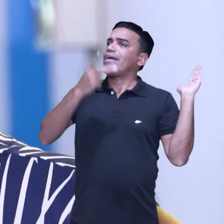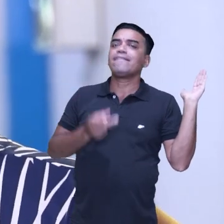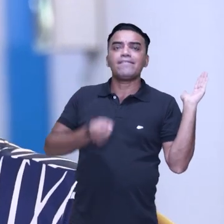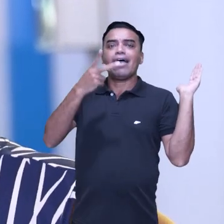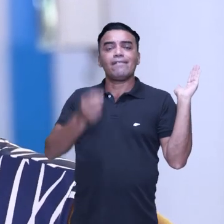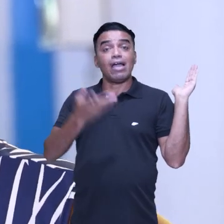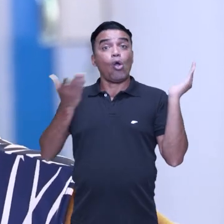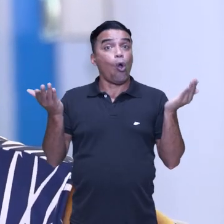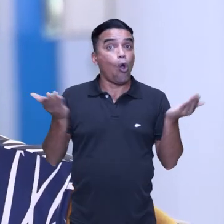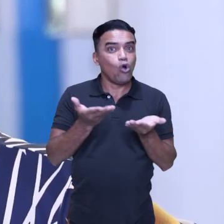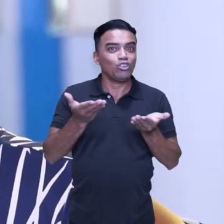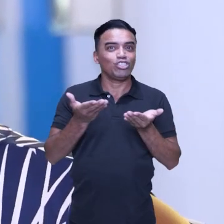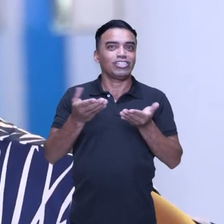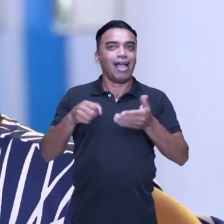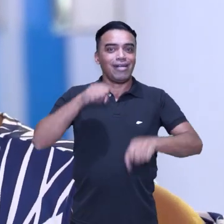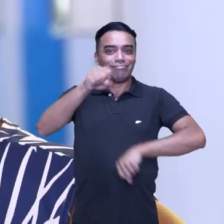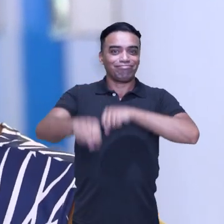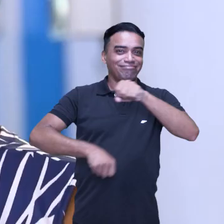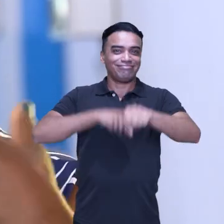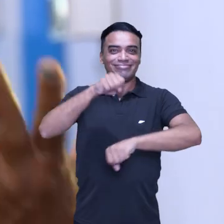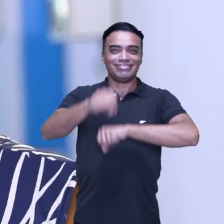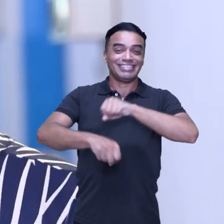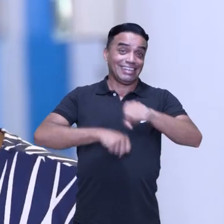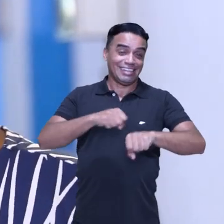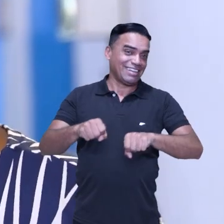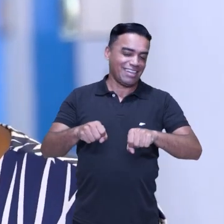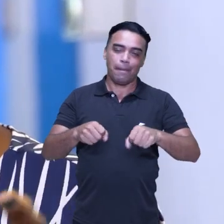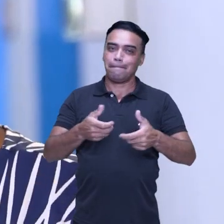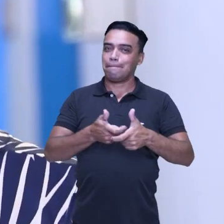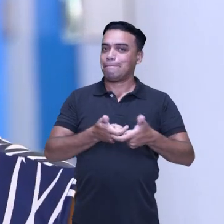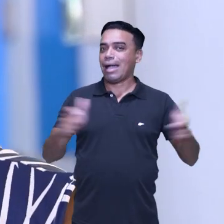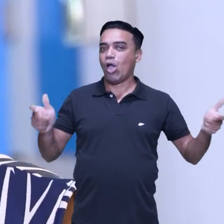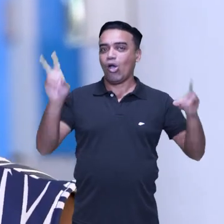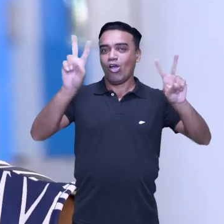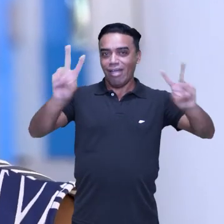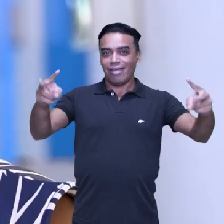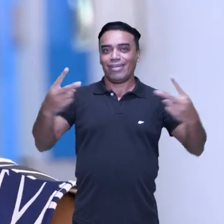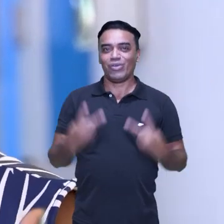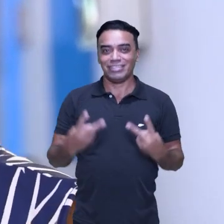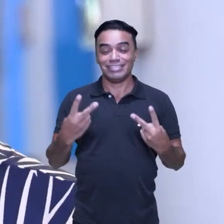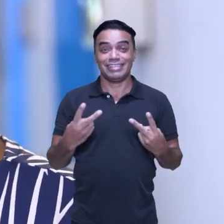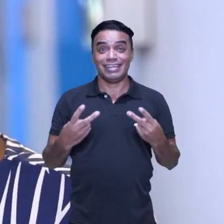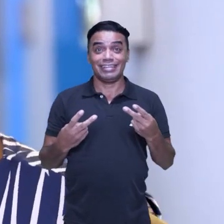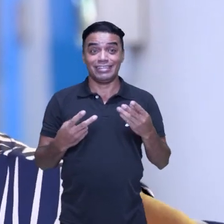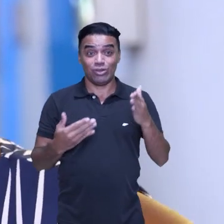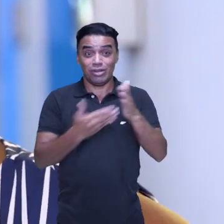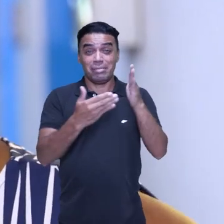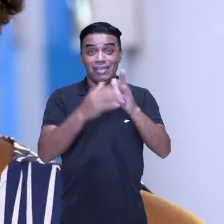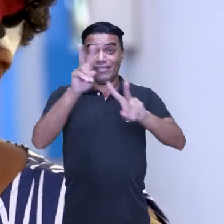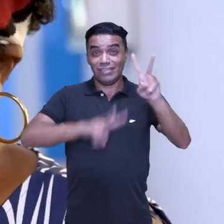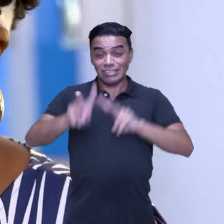Hoje ela já anda num triciclo, que eu creio que vai ser muito mais bem reconhecida depois do muro invisível, que